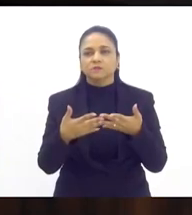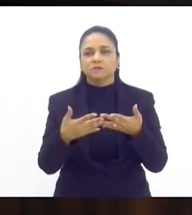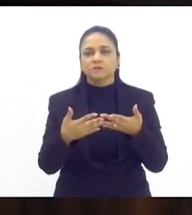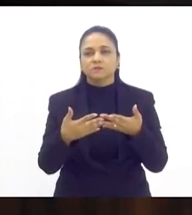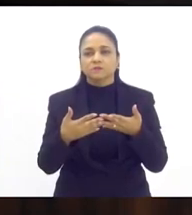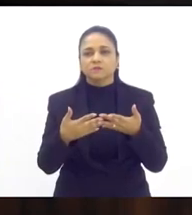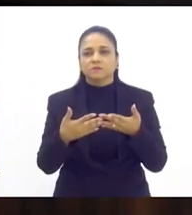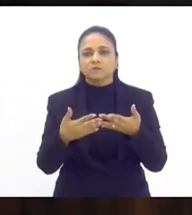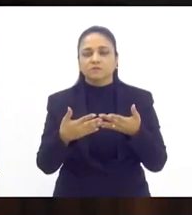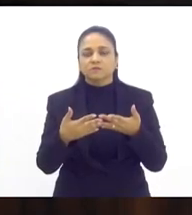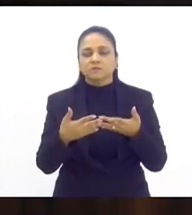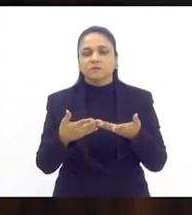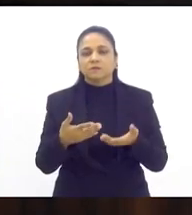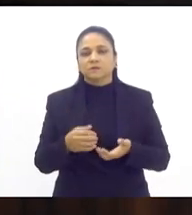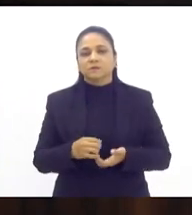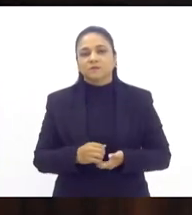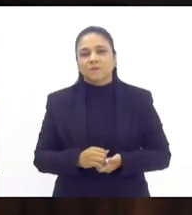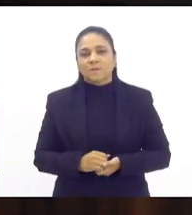assim